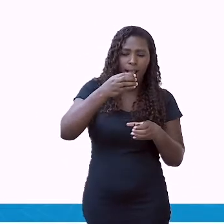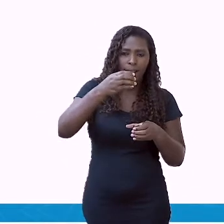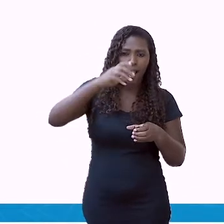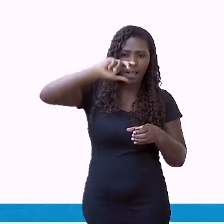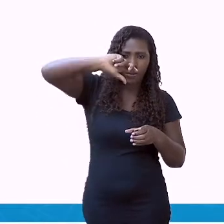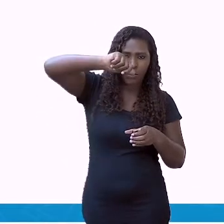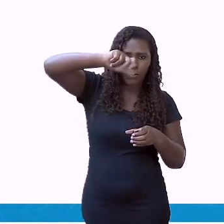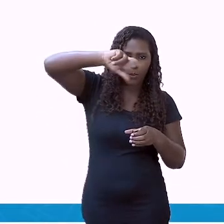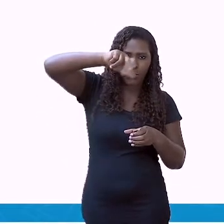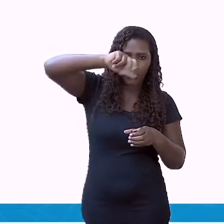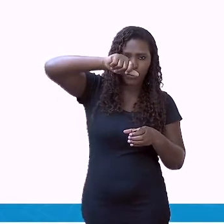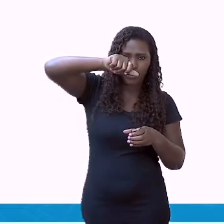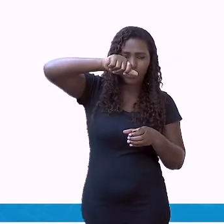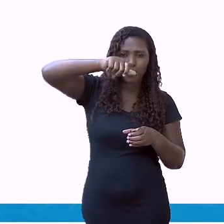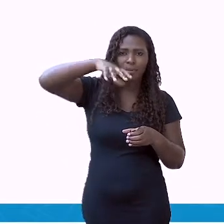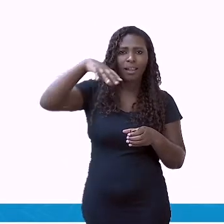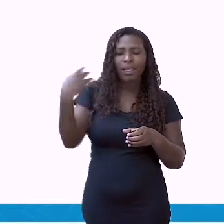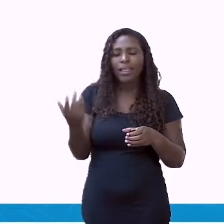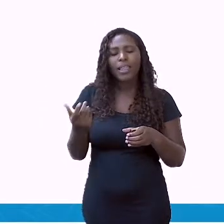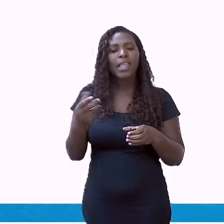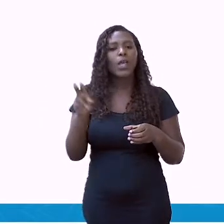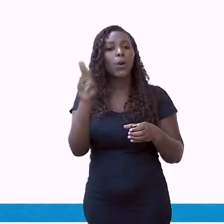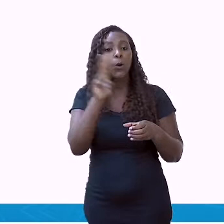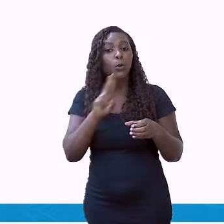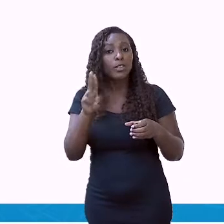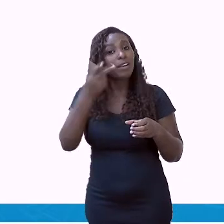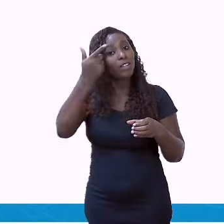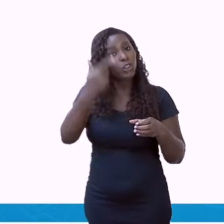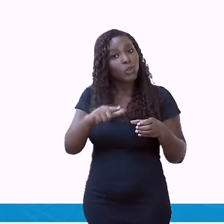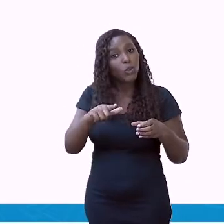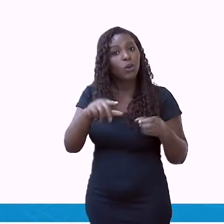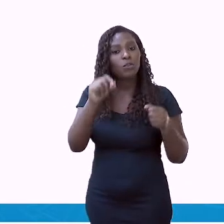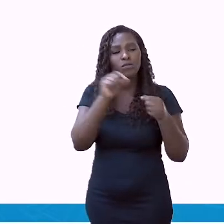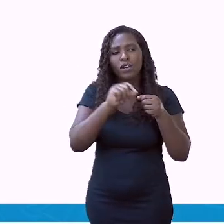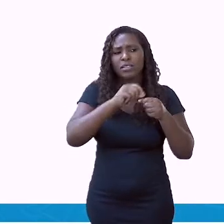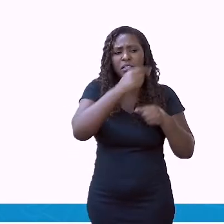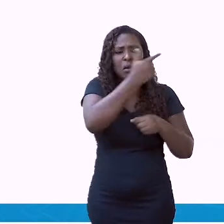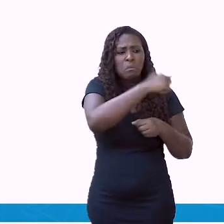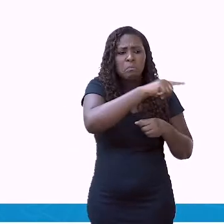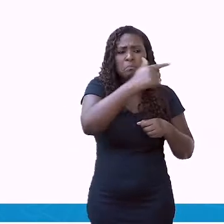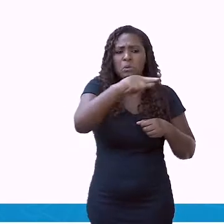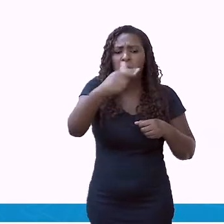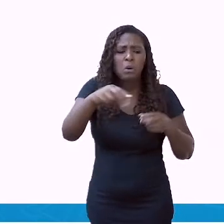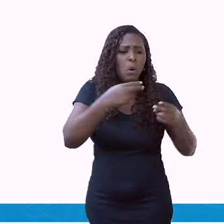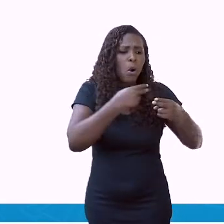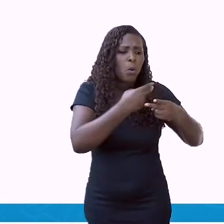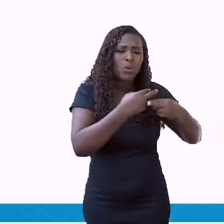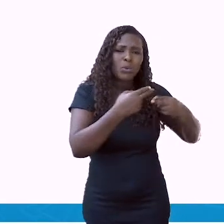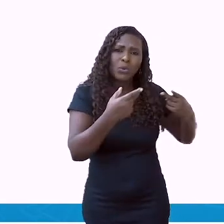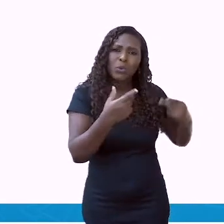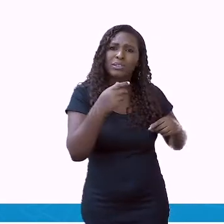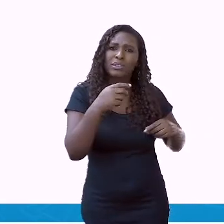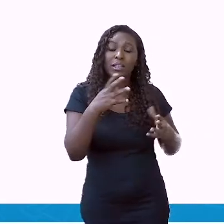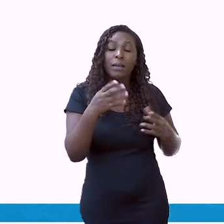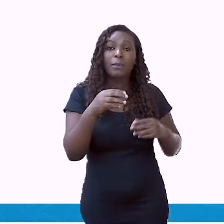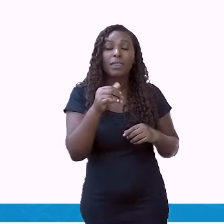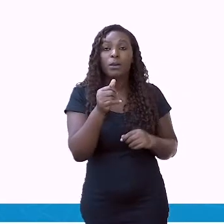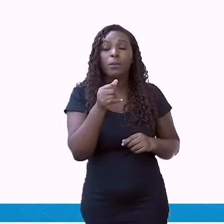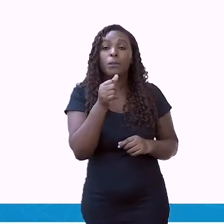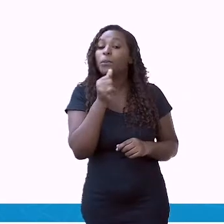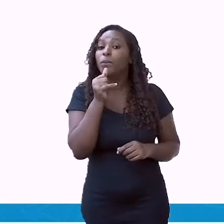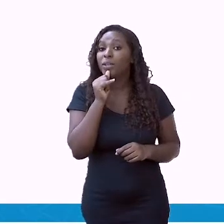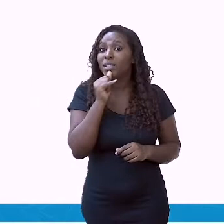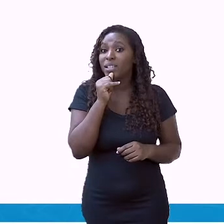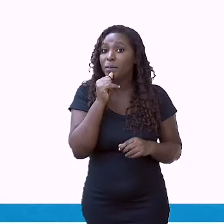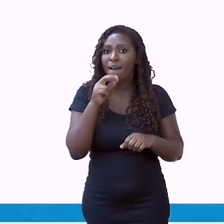já temos alguns que estão buscando isso. Por quê? Porque